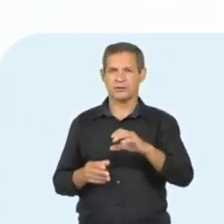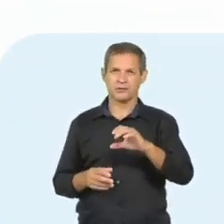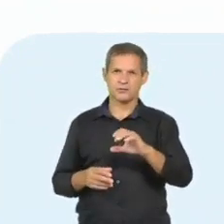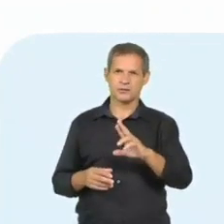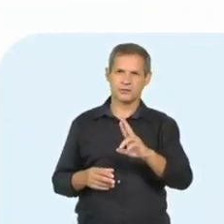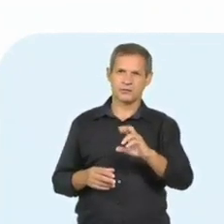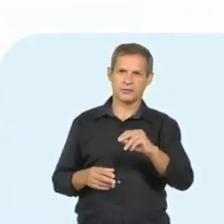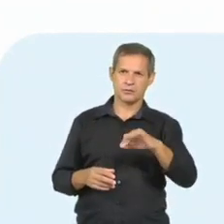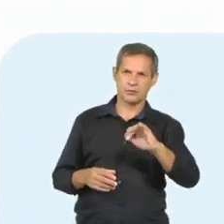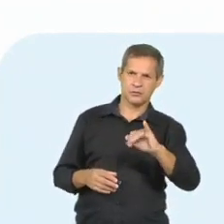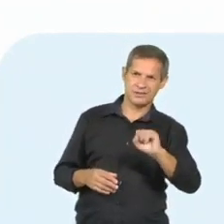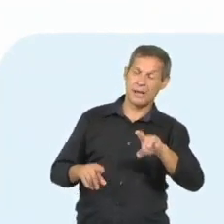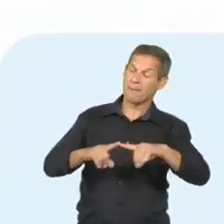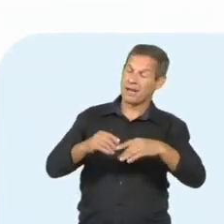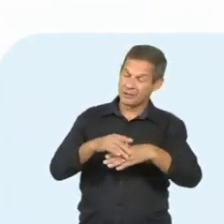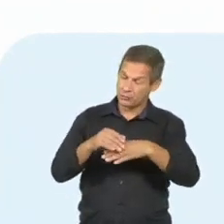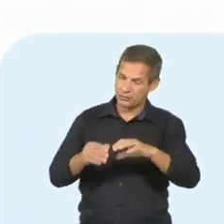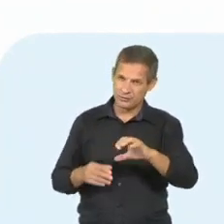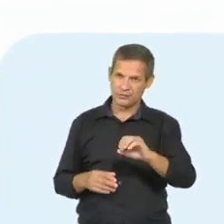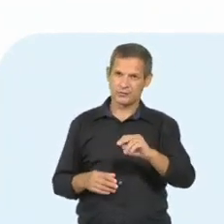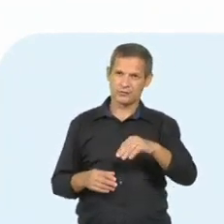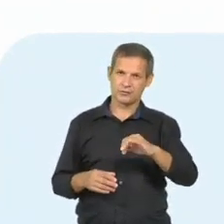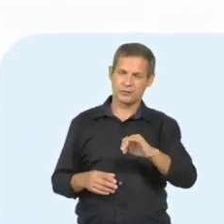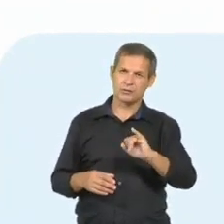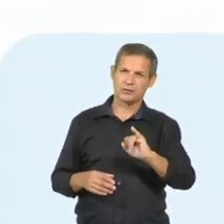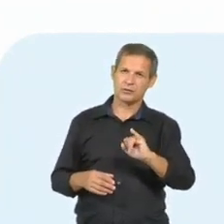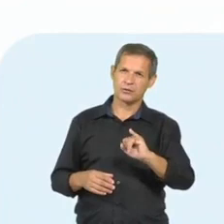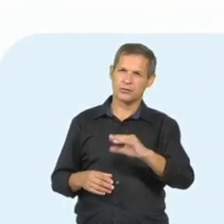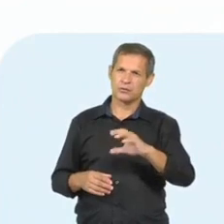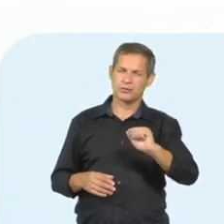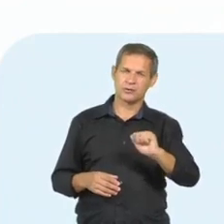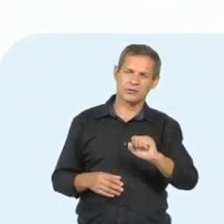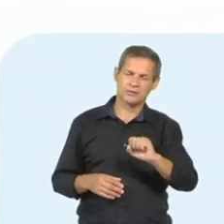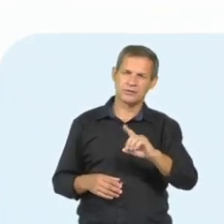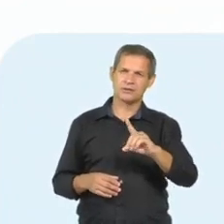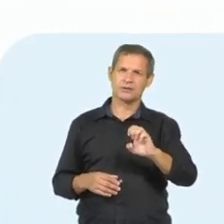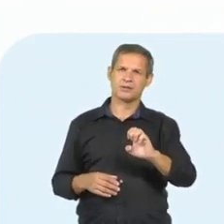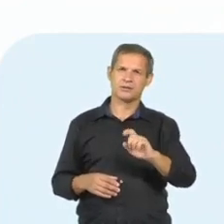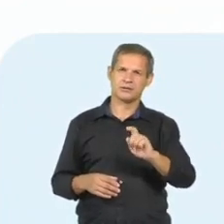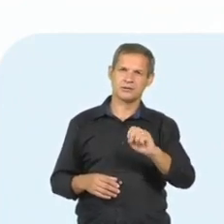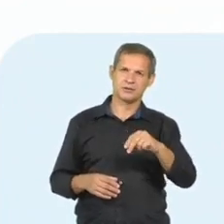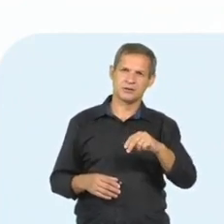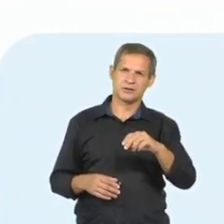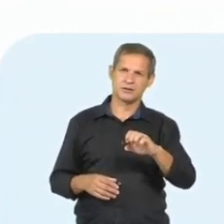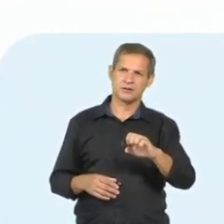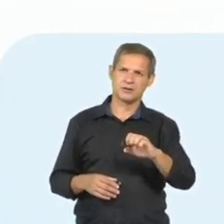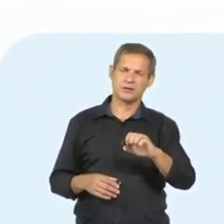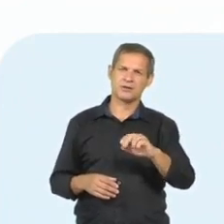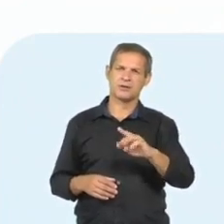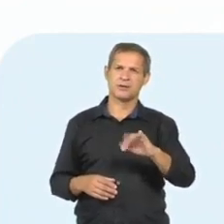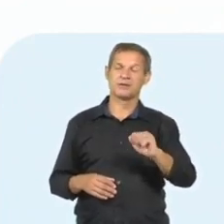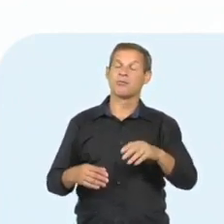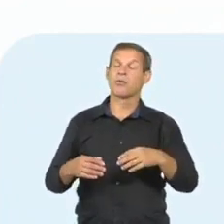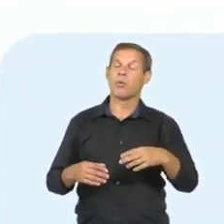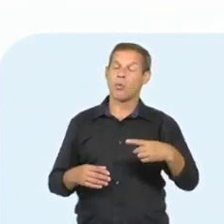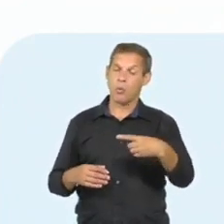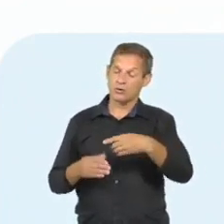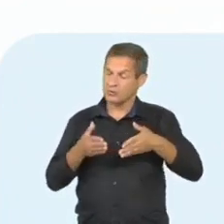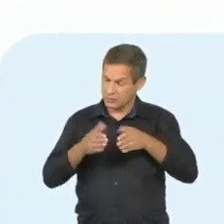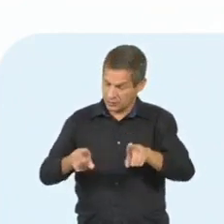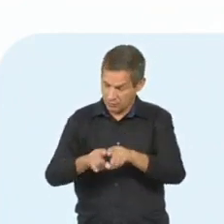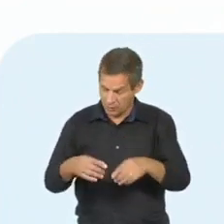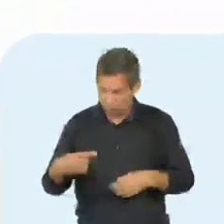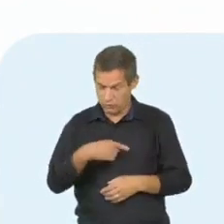crônicas, doenças crônico-degenerativas, na verdade, né? Que tem uma diminuição na taxa de mortalidade, uma redução das